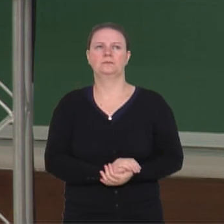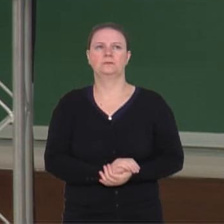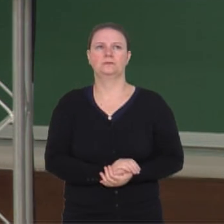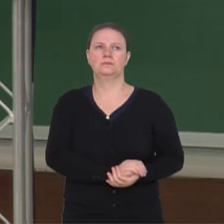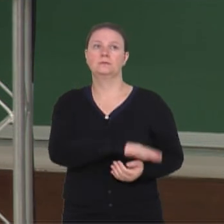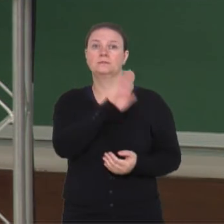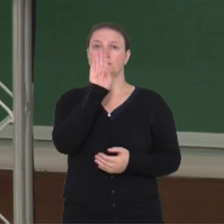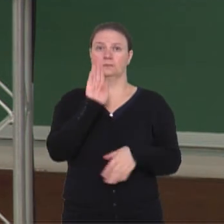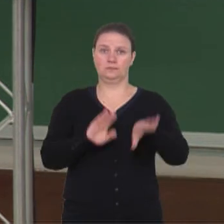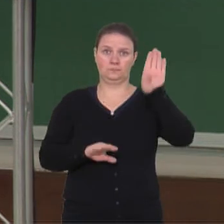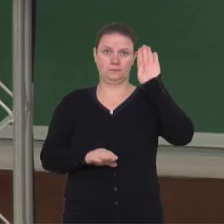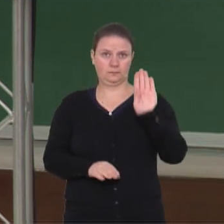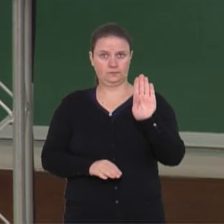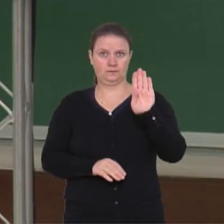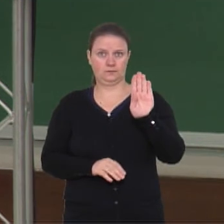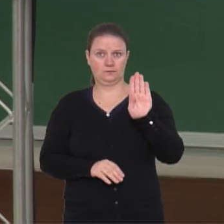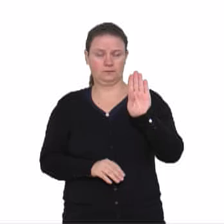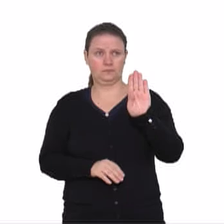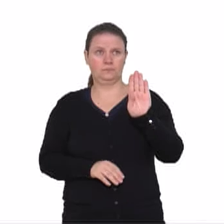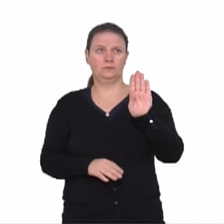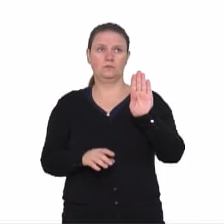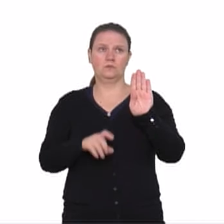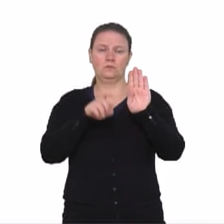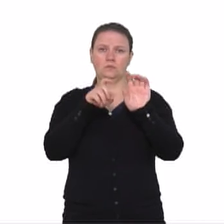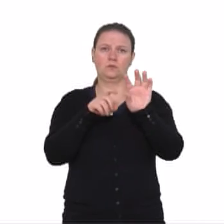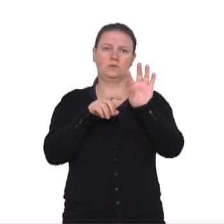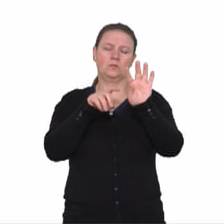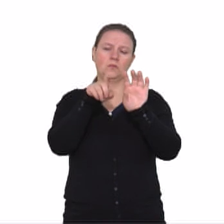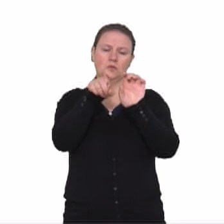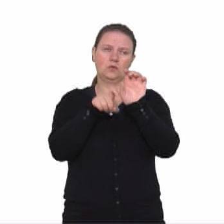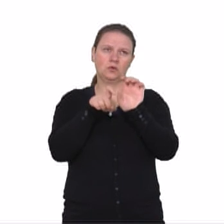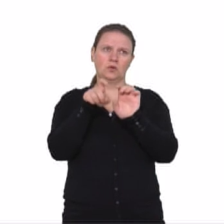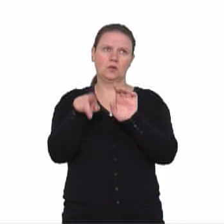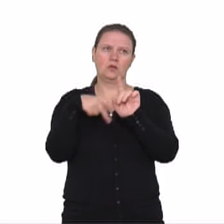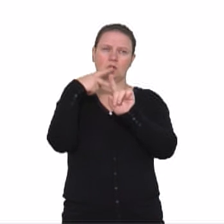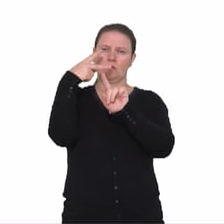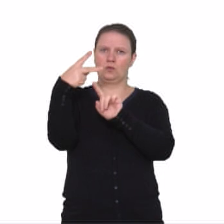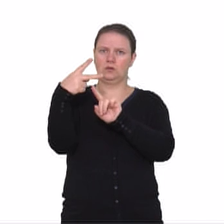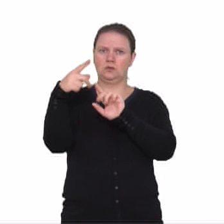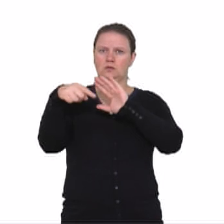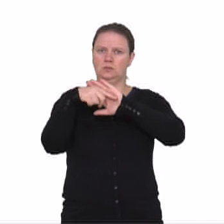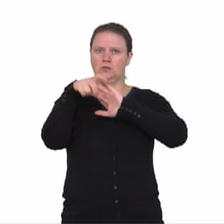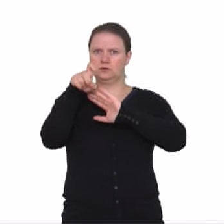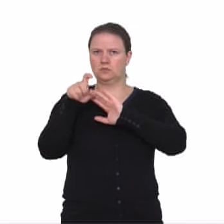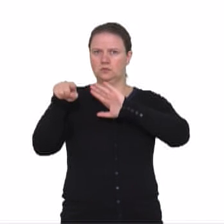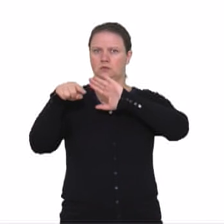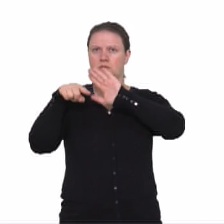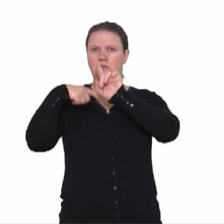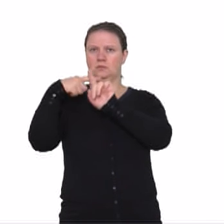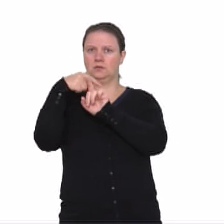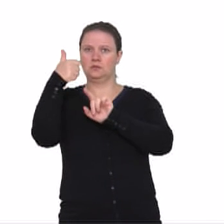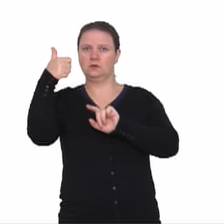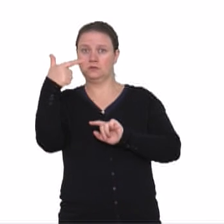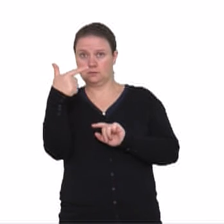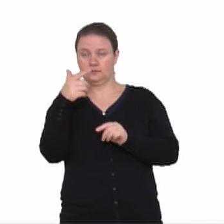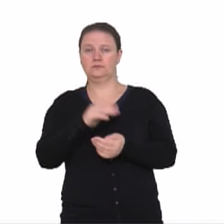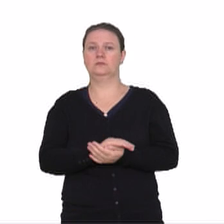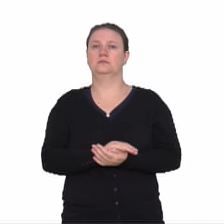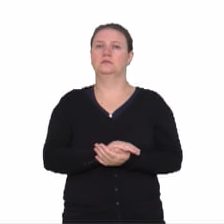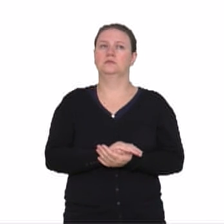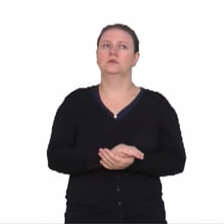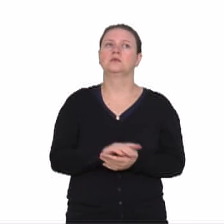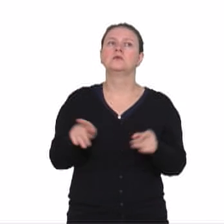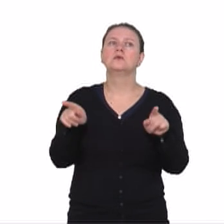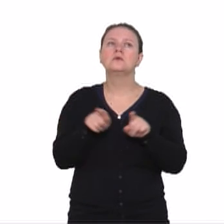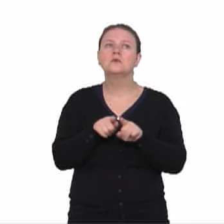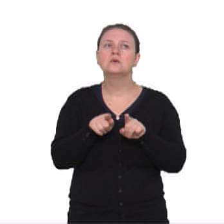para o B. O B, o polinômio é x ao quadrado menos x menos 12. Mesma coisa, vou atrás das raízes.